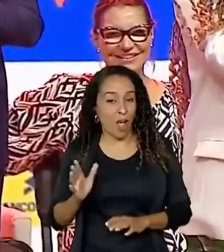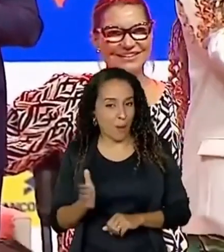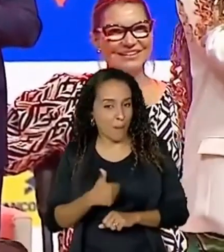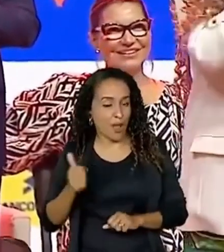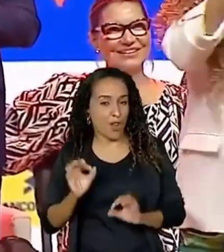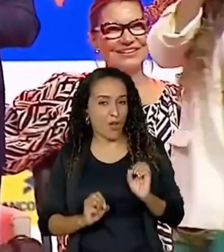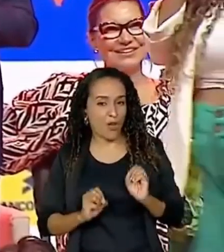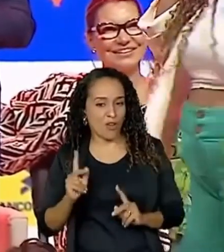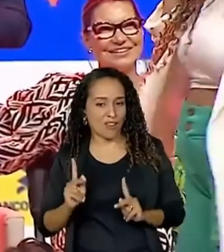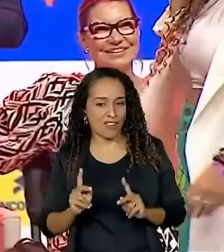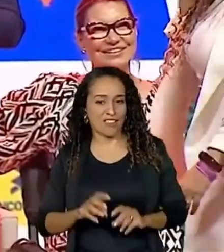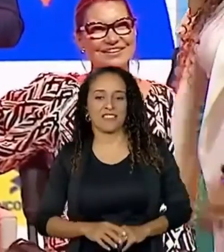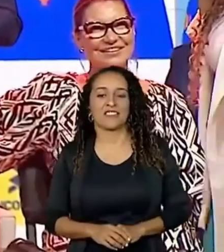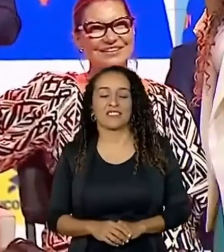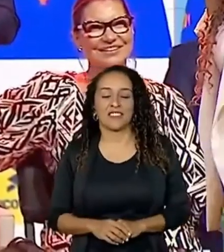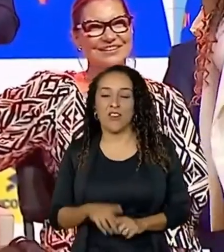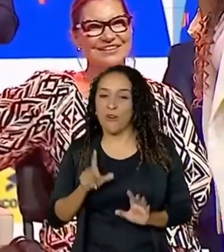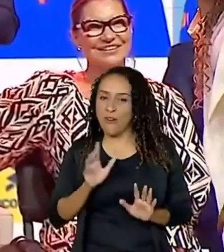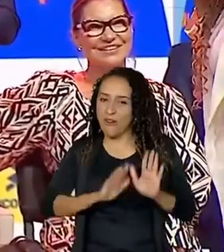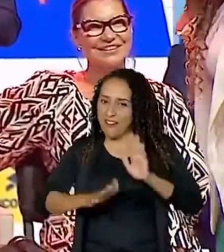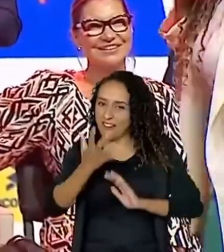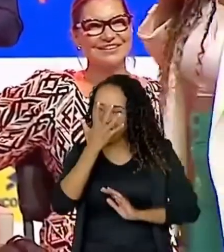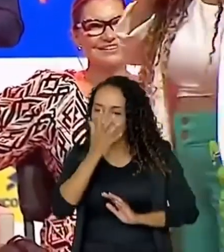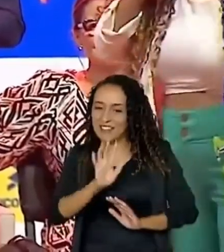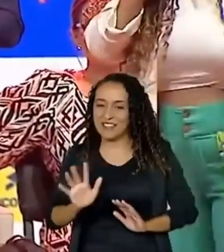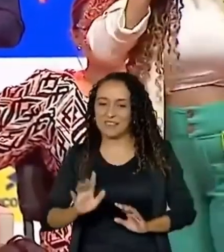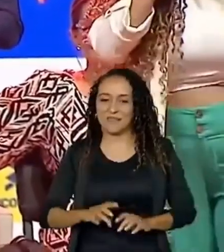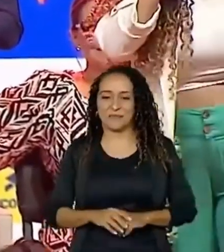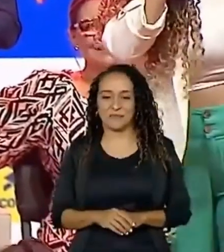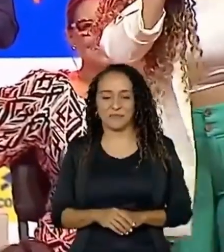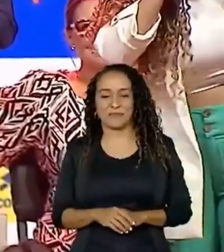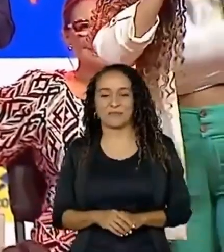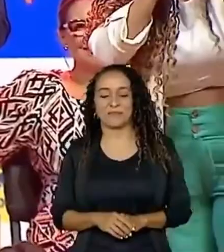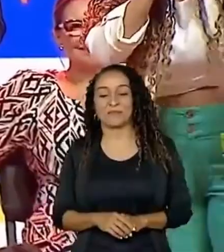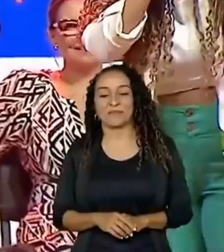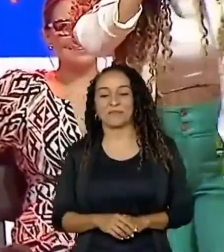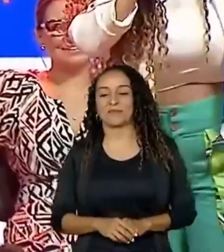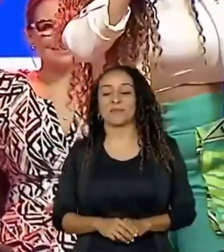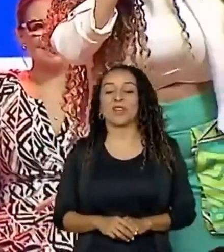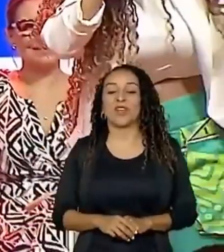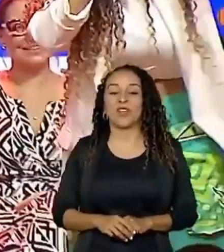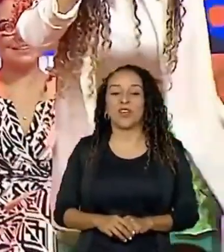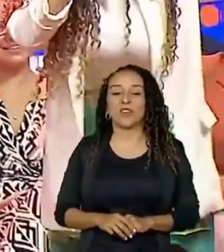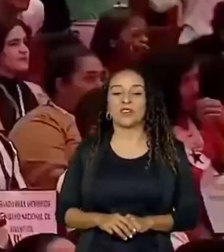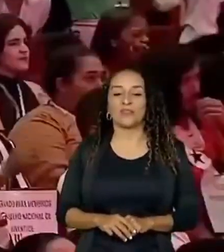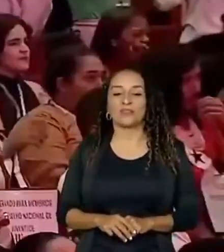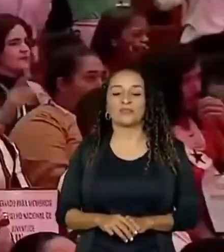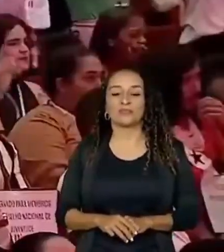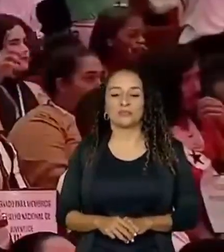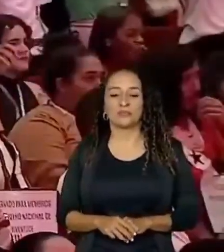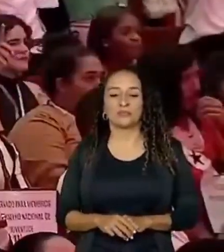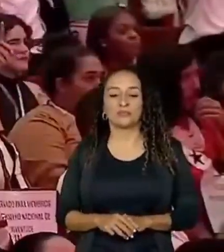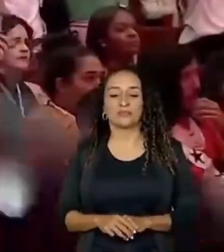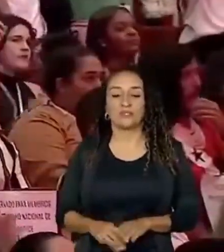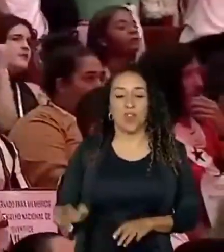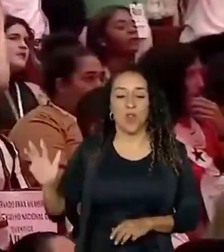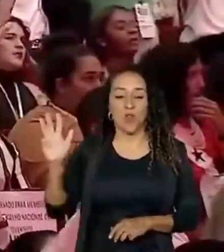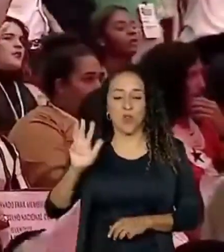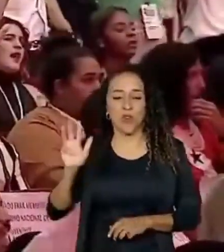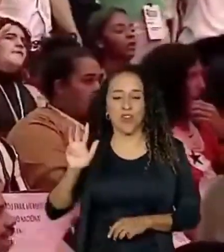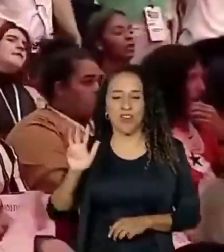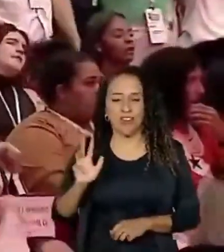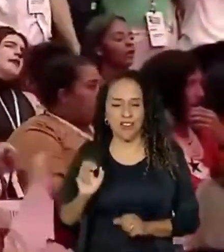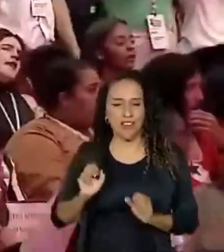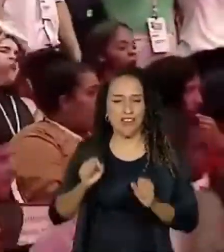hein? Ok. Não faz a gente passar vergonha. Lula, guerreiro do povo brasileiro. Tá fraco,